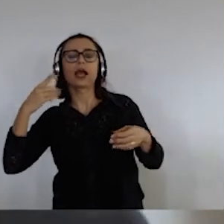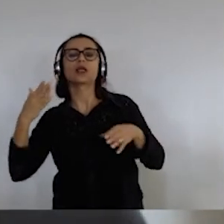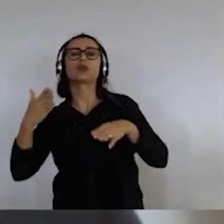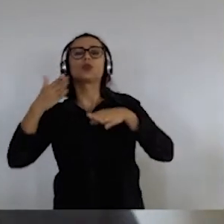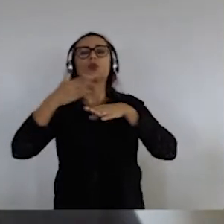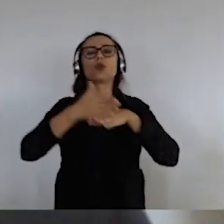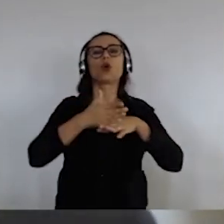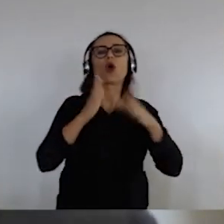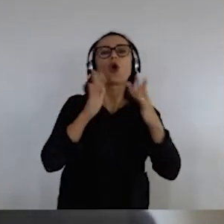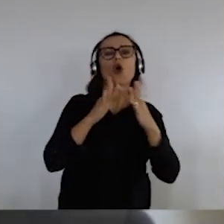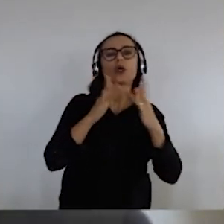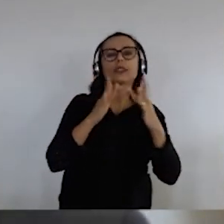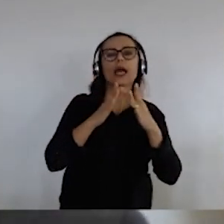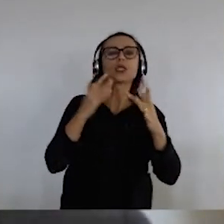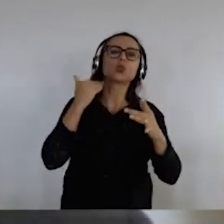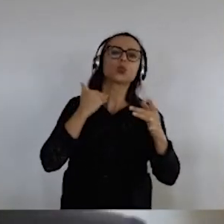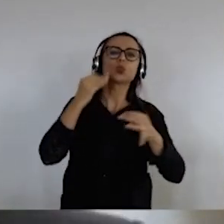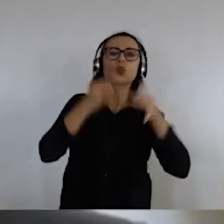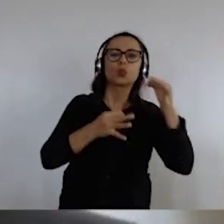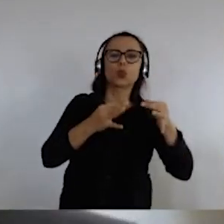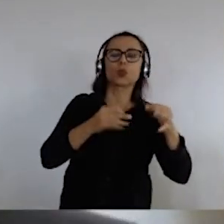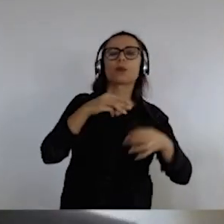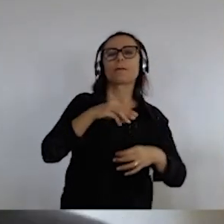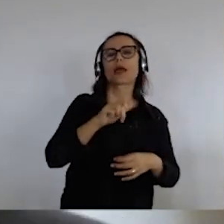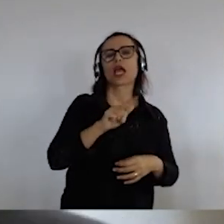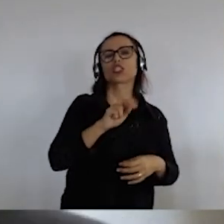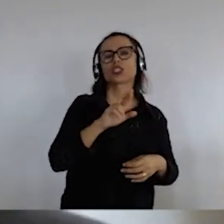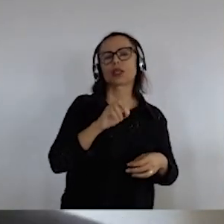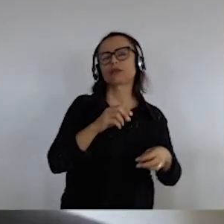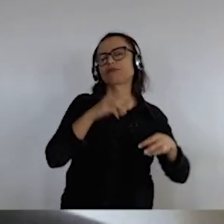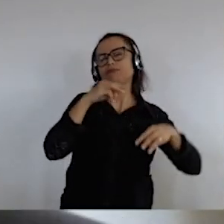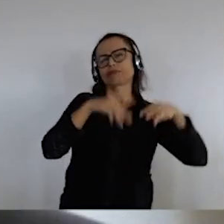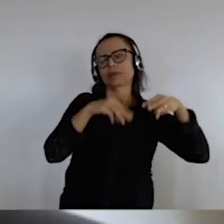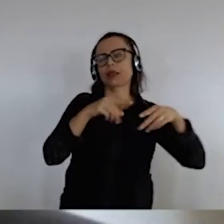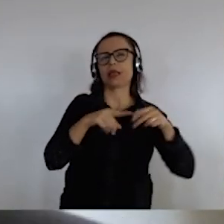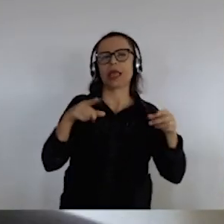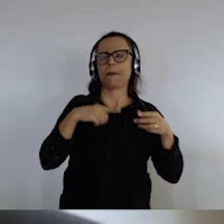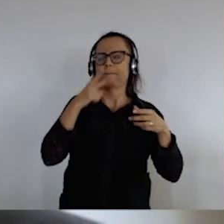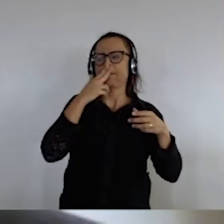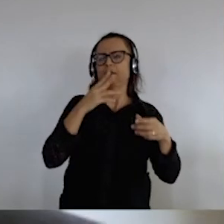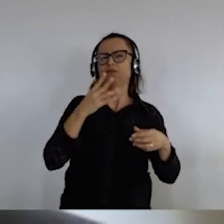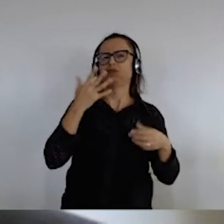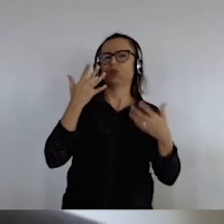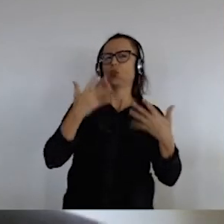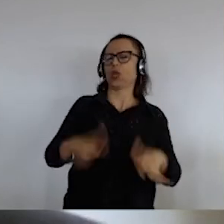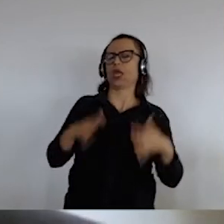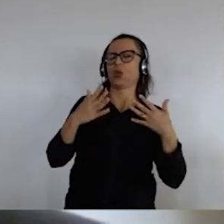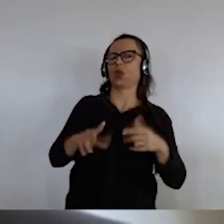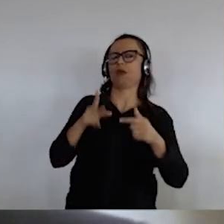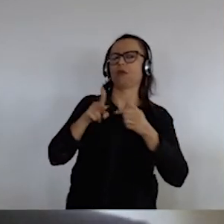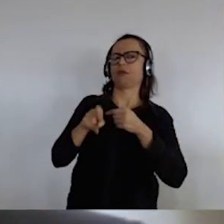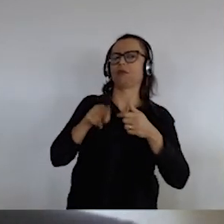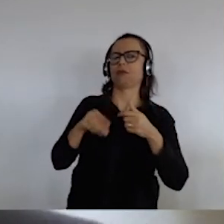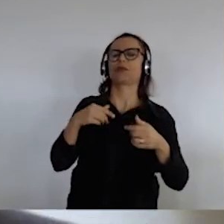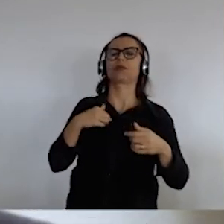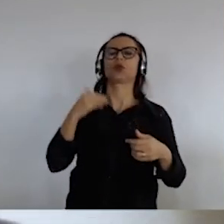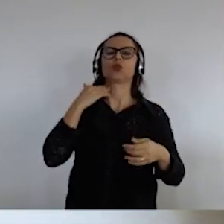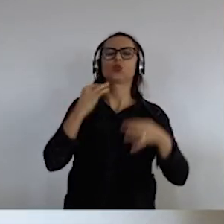por quê, mas houve uma maciça recusa de atendimento aos advogados por parte